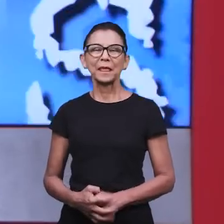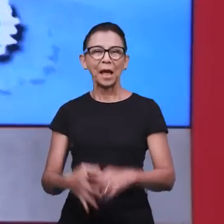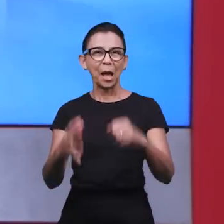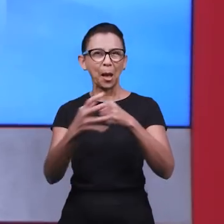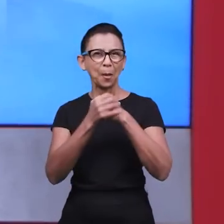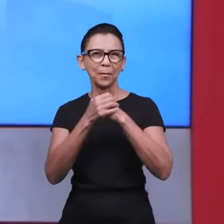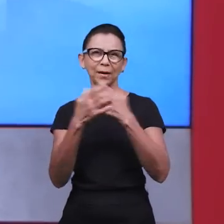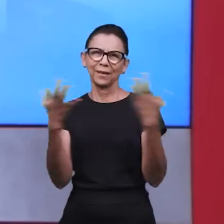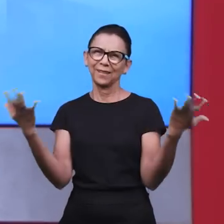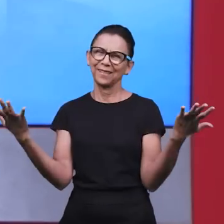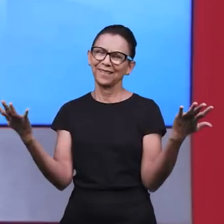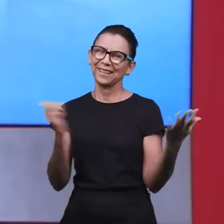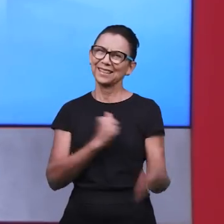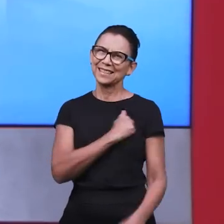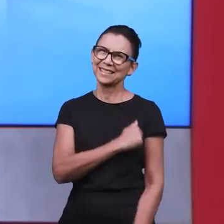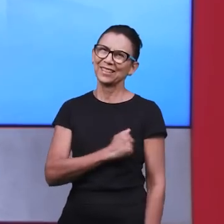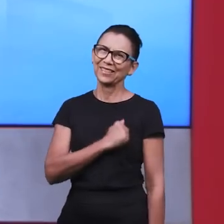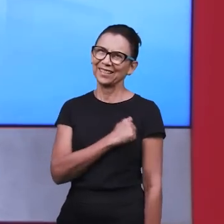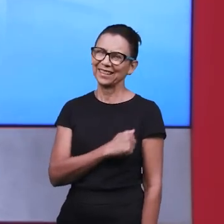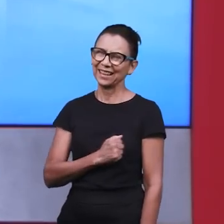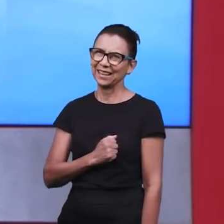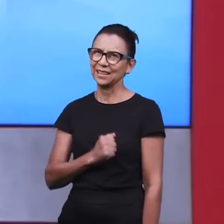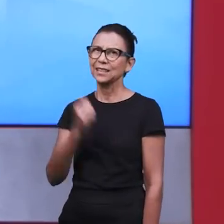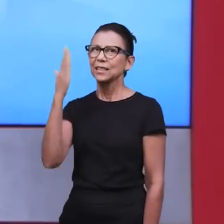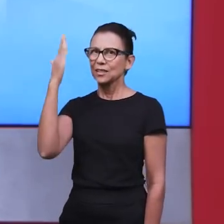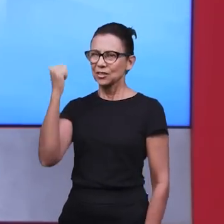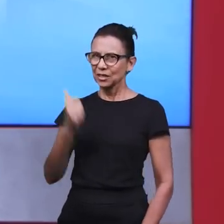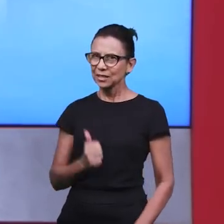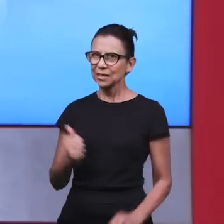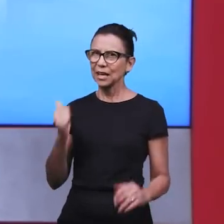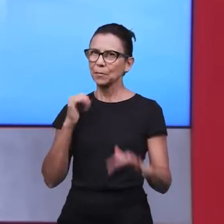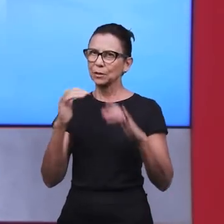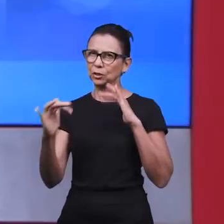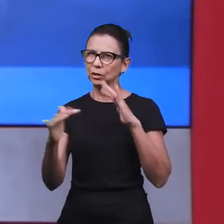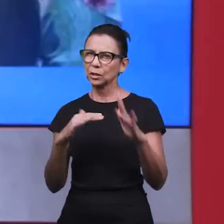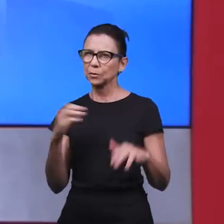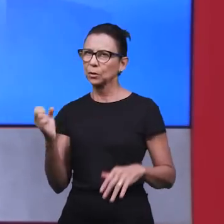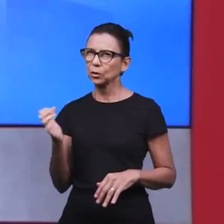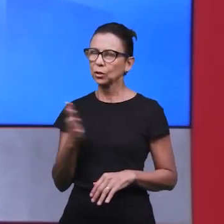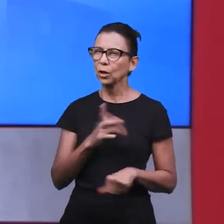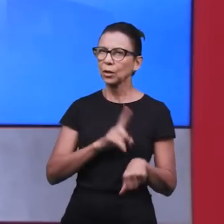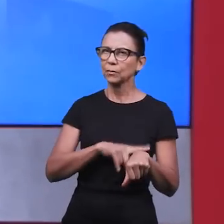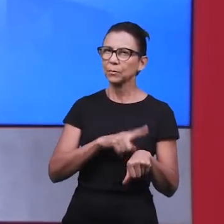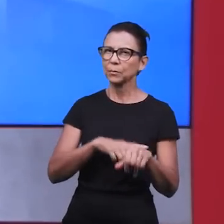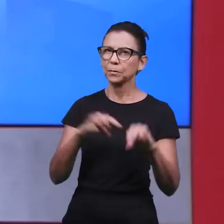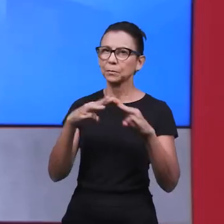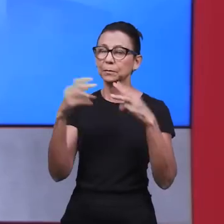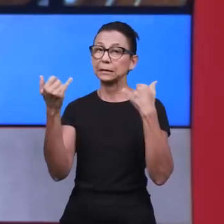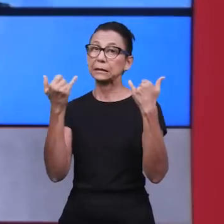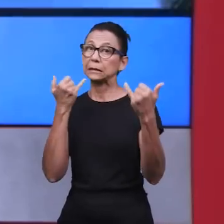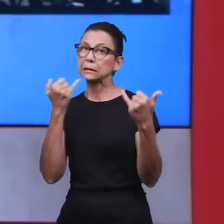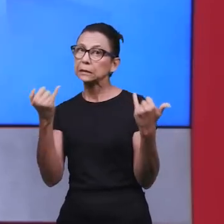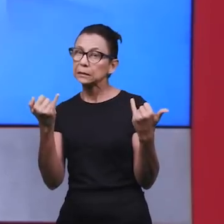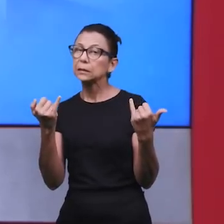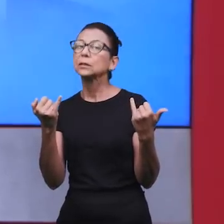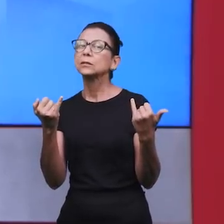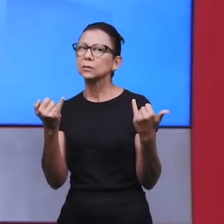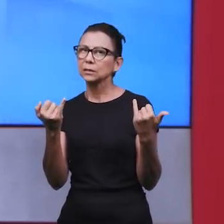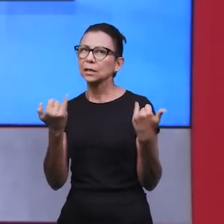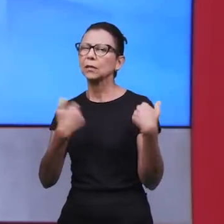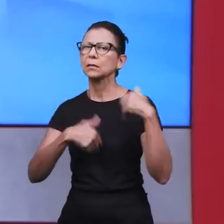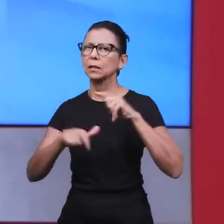Amém! Que saudades de você! Agora você já sabe a nossa nova dinâmica, esse novo momento que o Manaí News está atendendo,